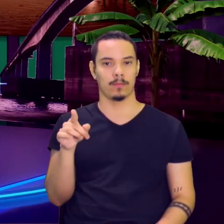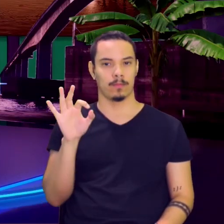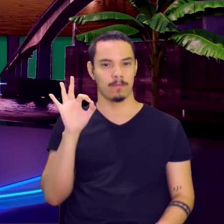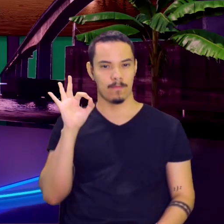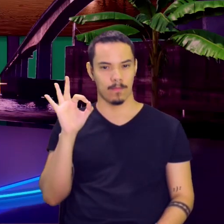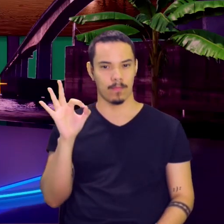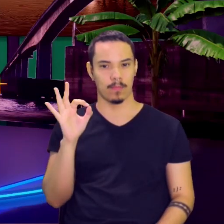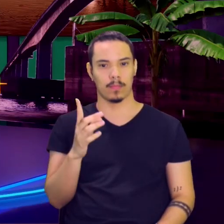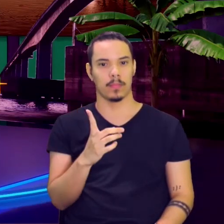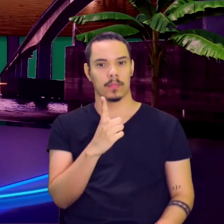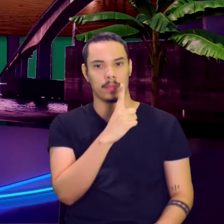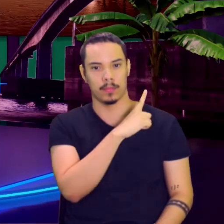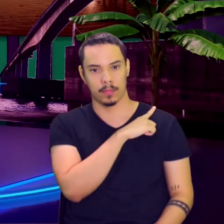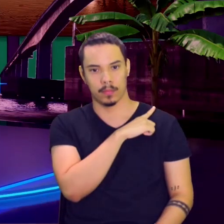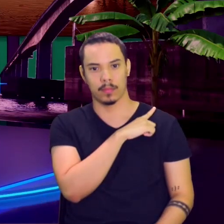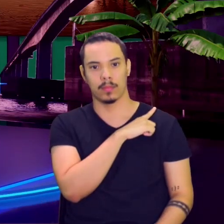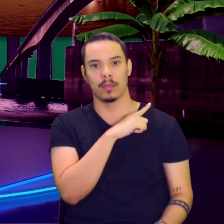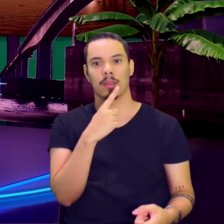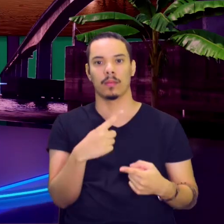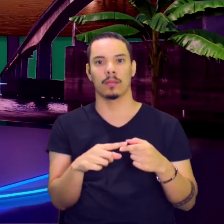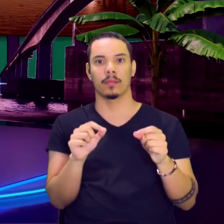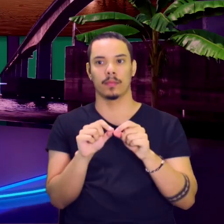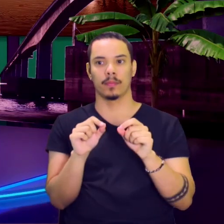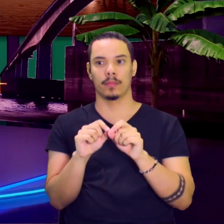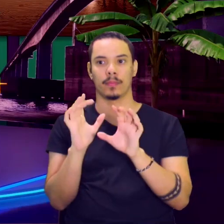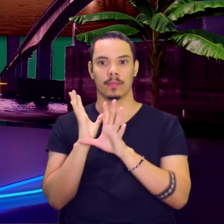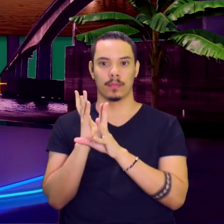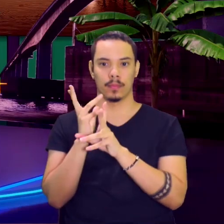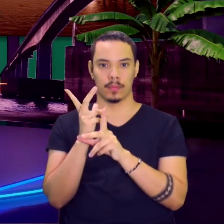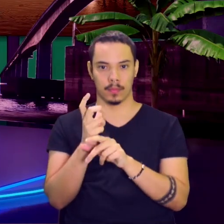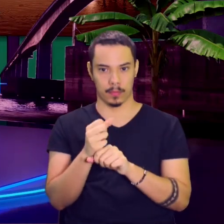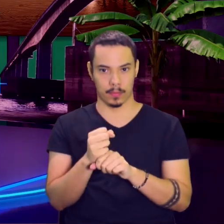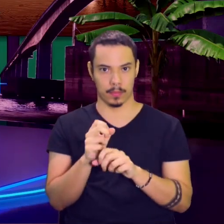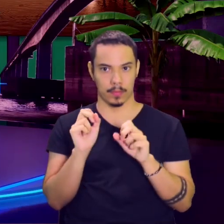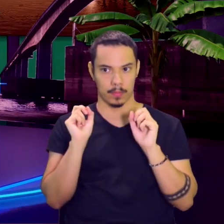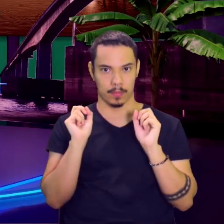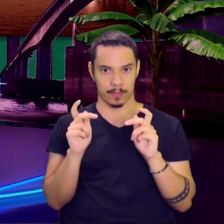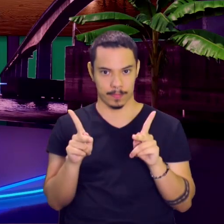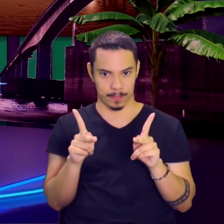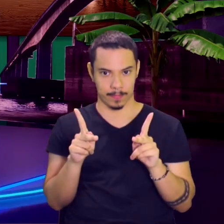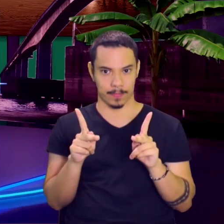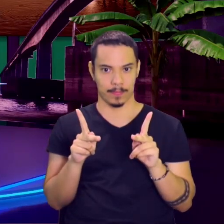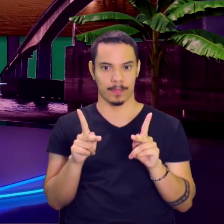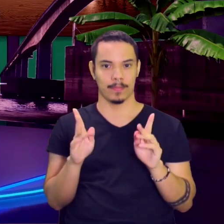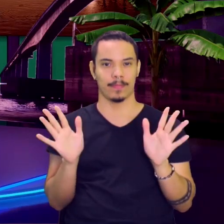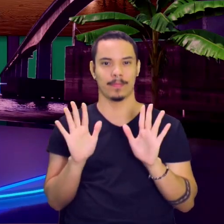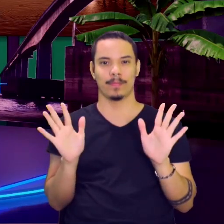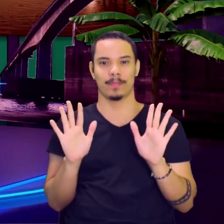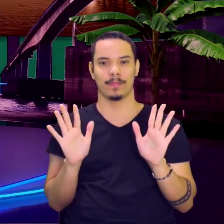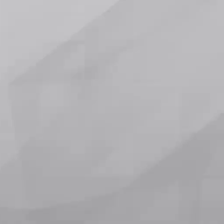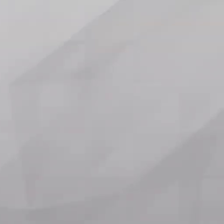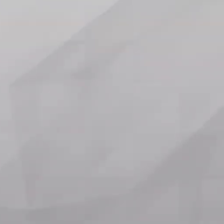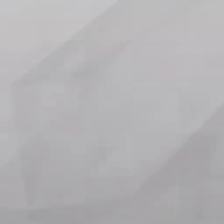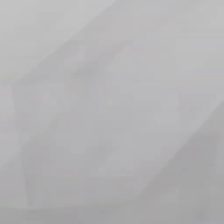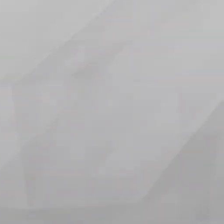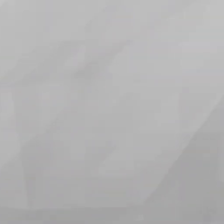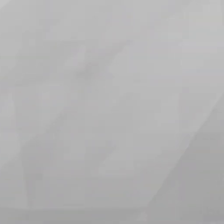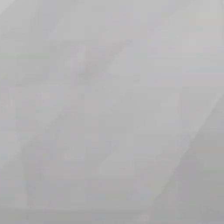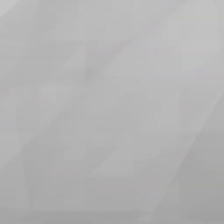do primeiro ano. Pra fazer o resumão, né? A nossa aula de revisão. Isso. Fechou, galera? Valeu, até mais. Forte abraço.